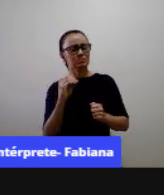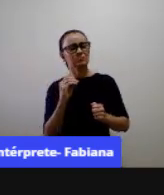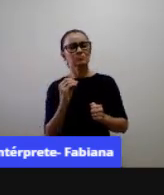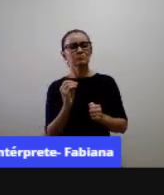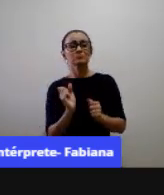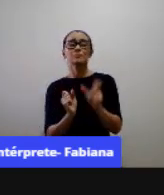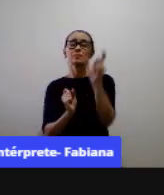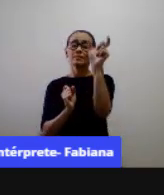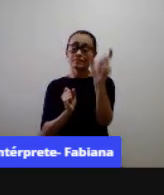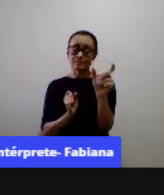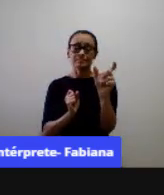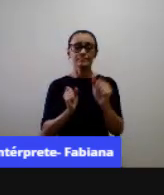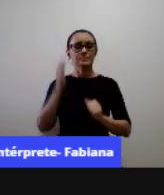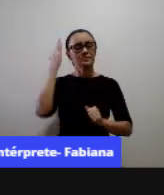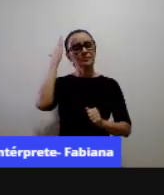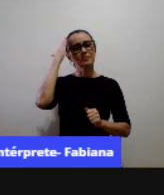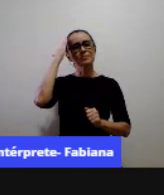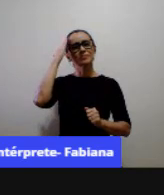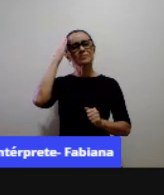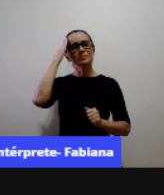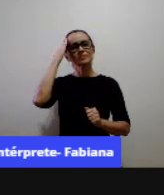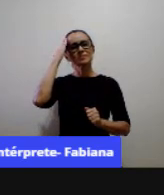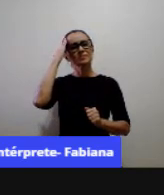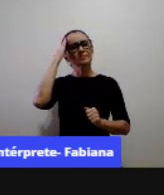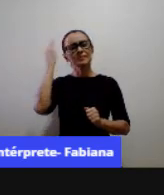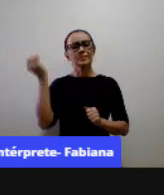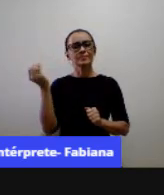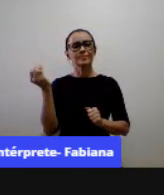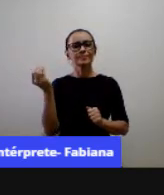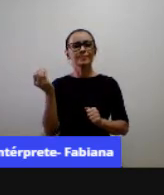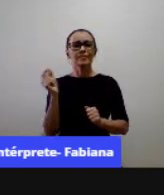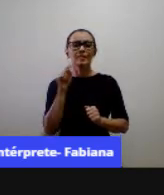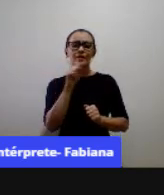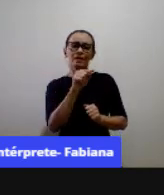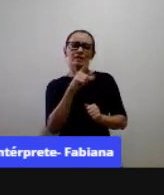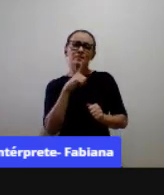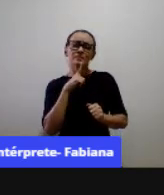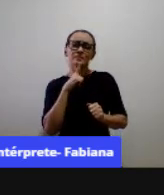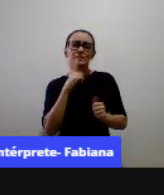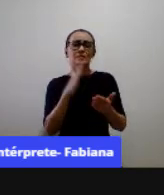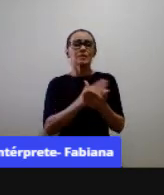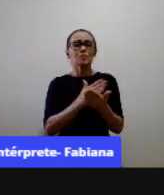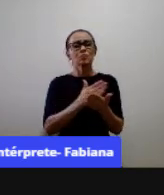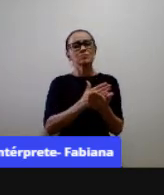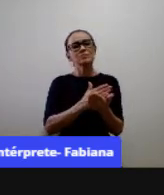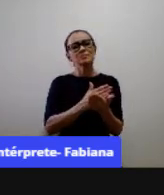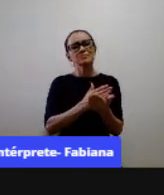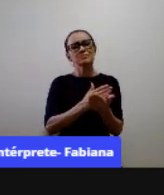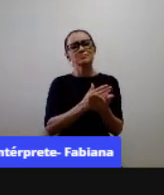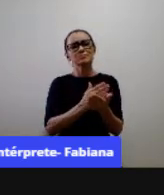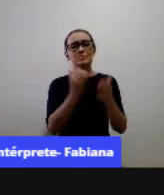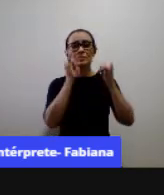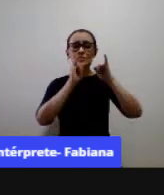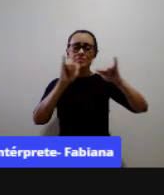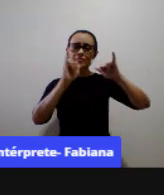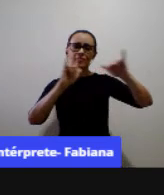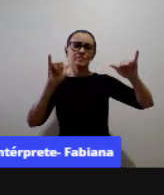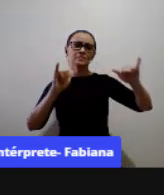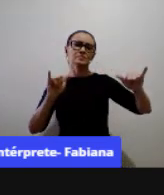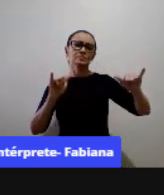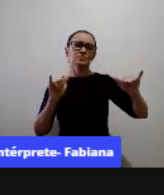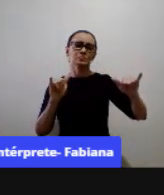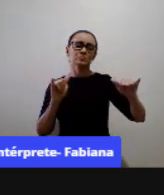gente sabe, esse quadro clínico, ele nos dá parâmetros da questão da